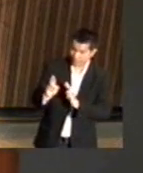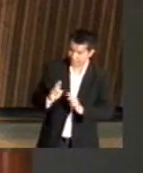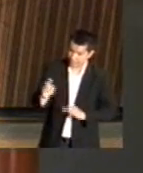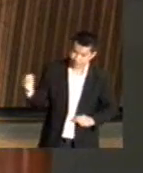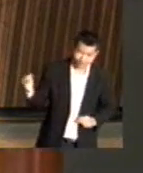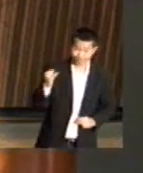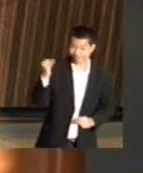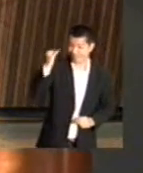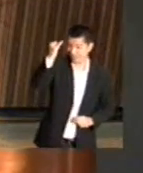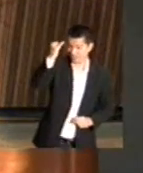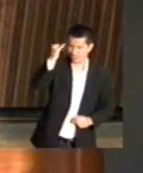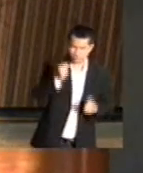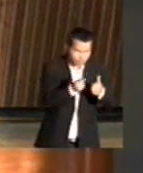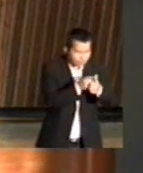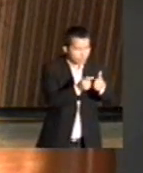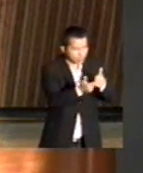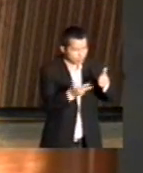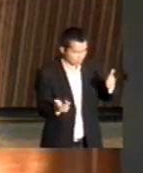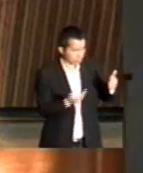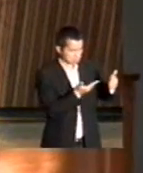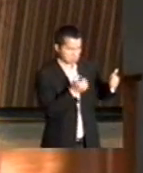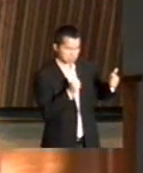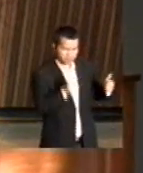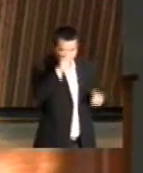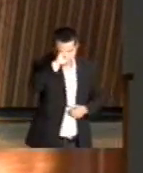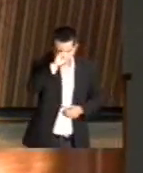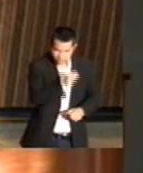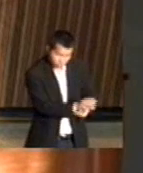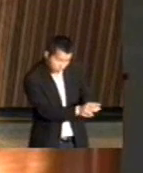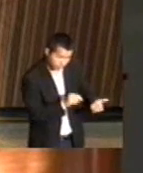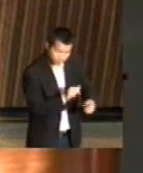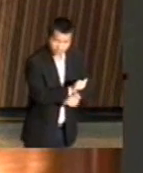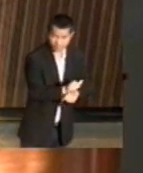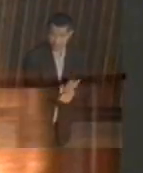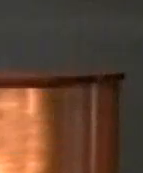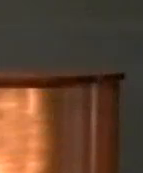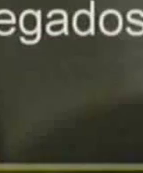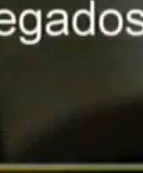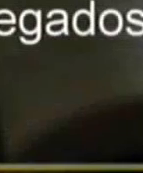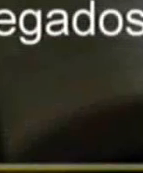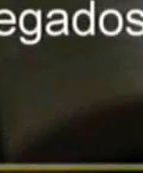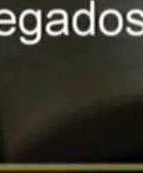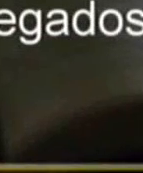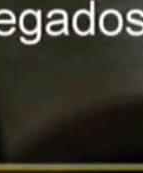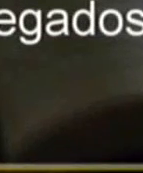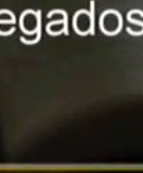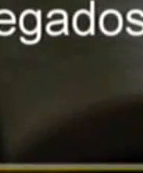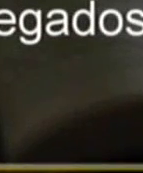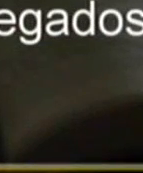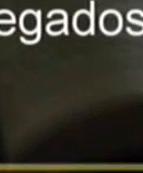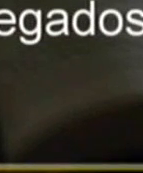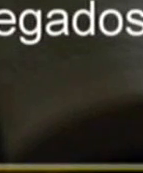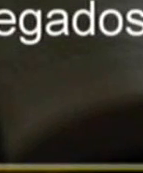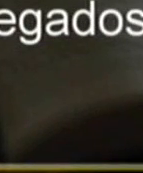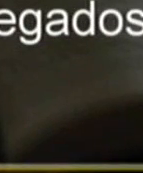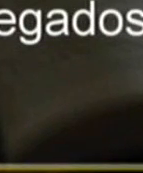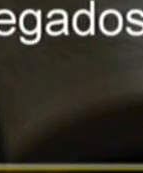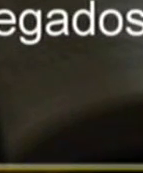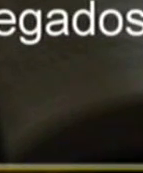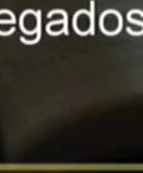significativos. A primeira atitude vai aparecer nos versículos de 5 a 8. Ló, que ia com Abraão, também levava ovelhas,